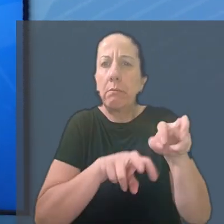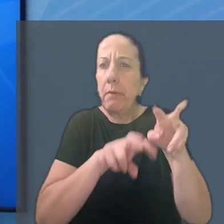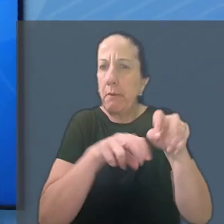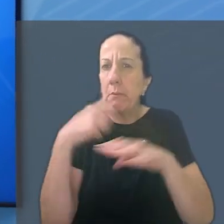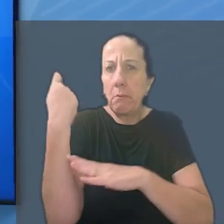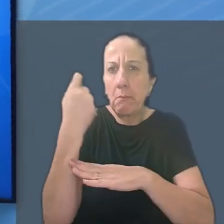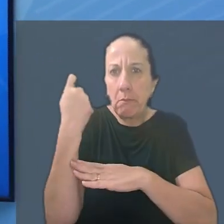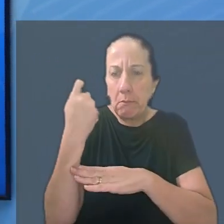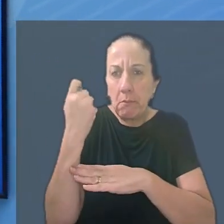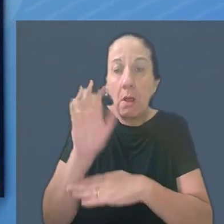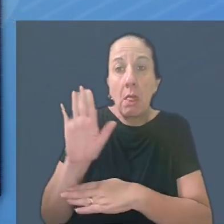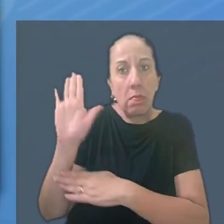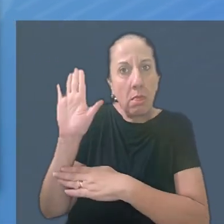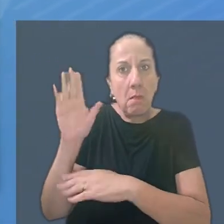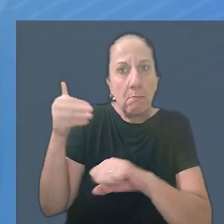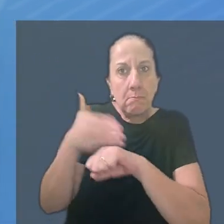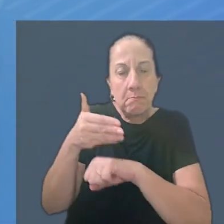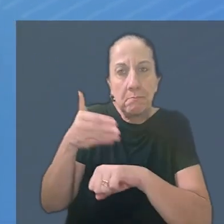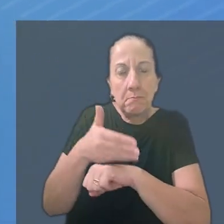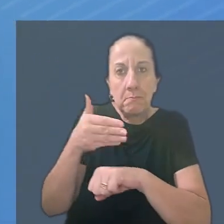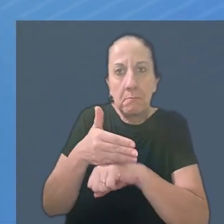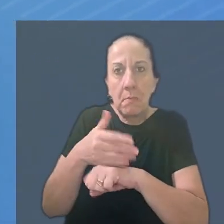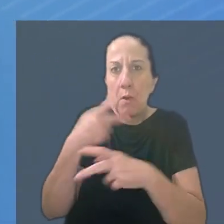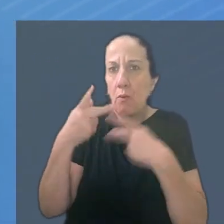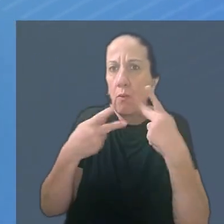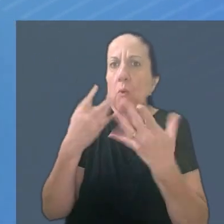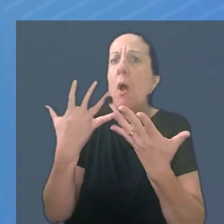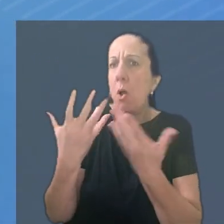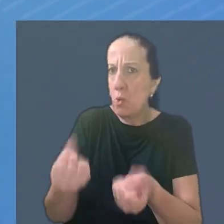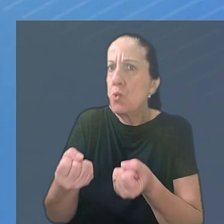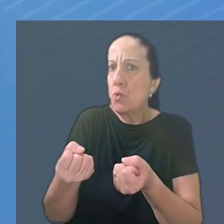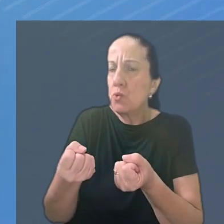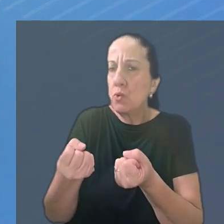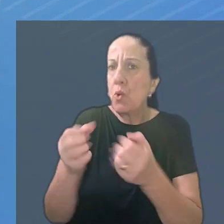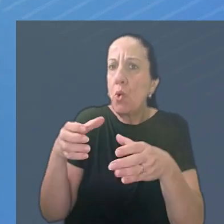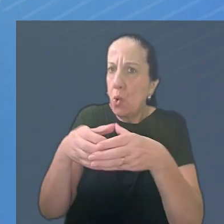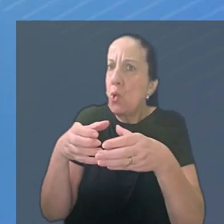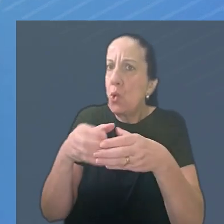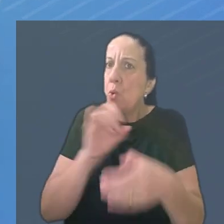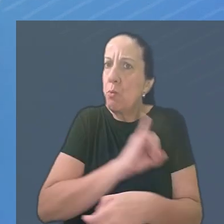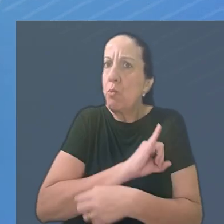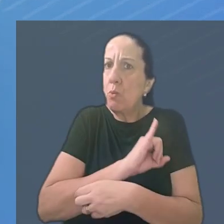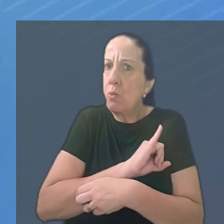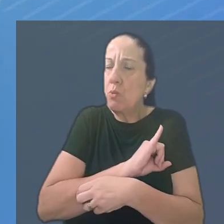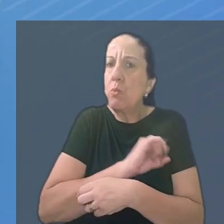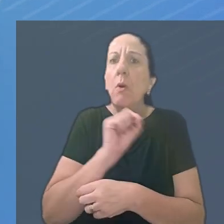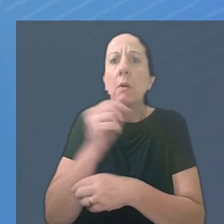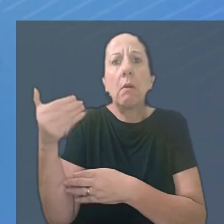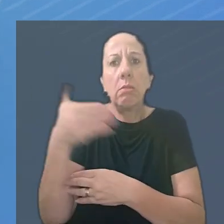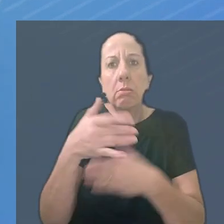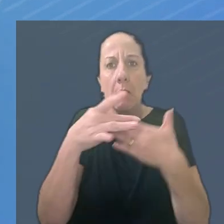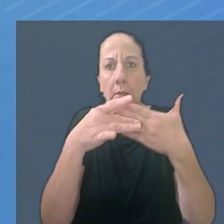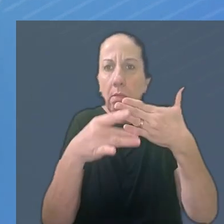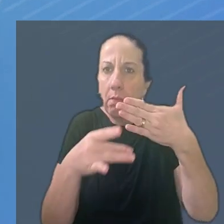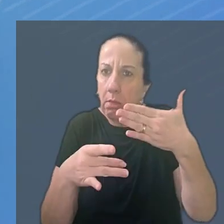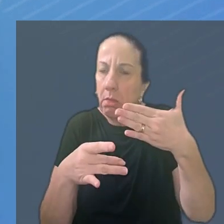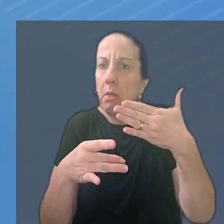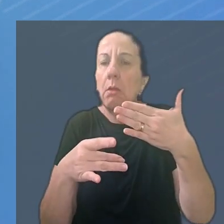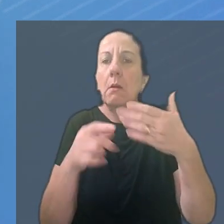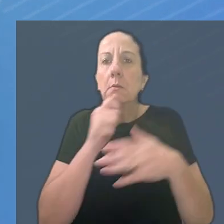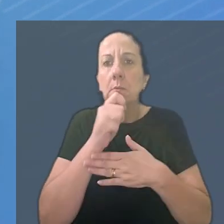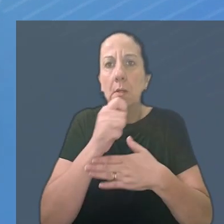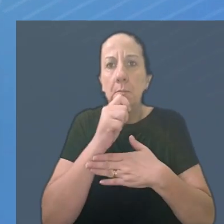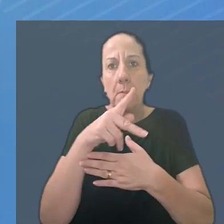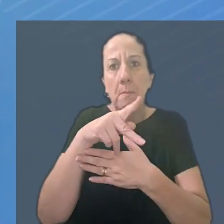Sul. Uma testemunha confirmou que a participação havia sido autorizada por um diretor do clube. E quem traz os detalhes para a gente